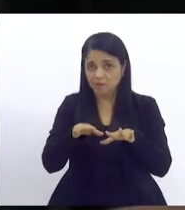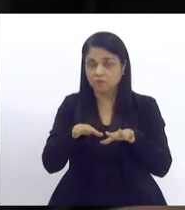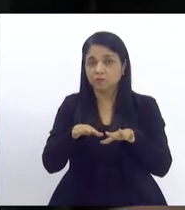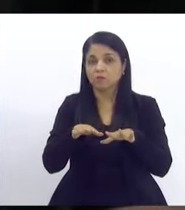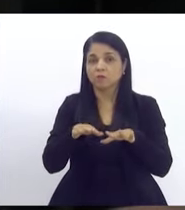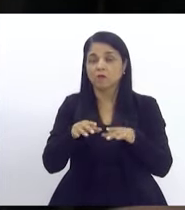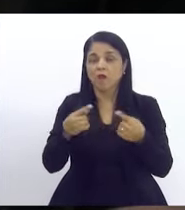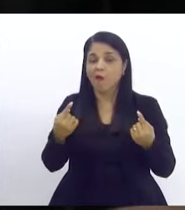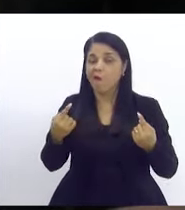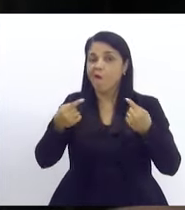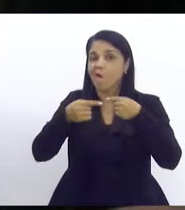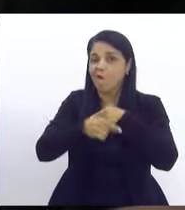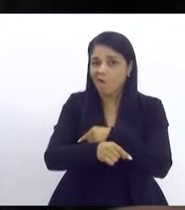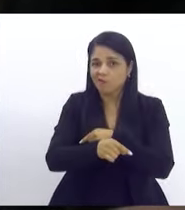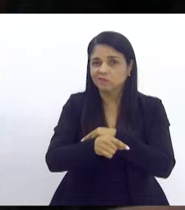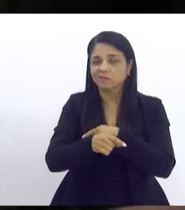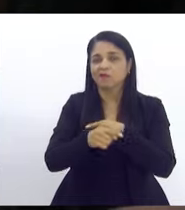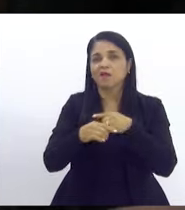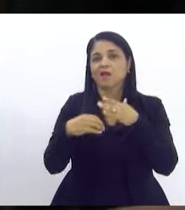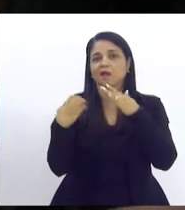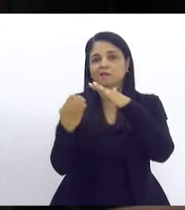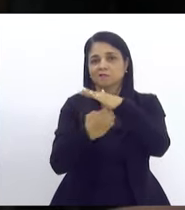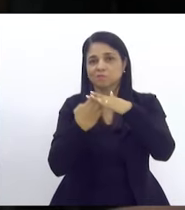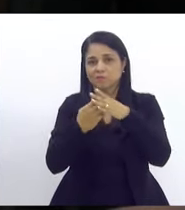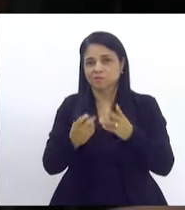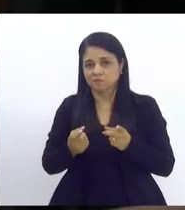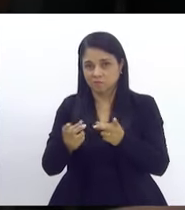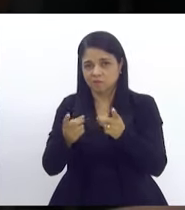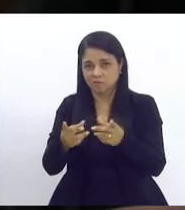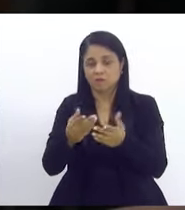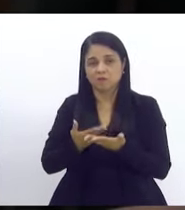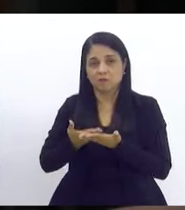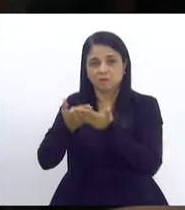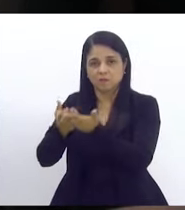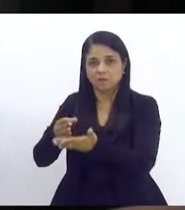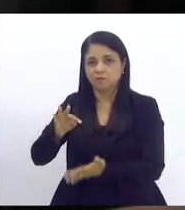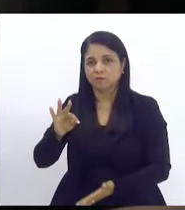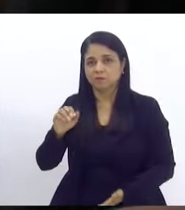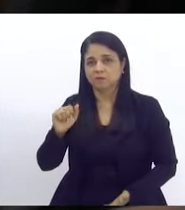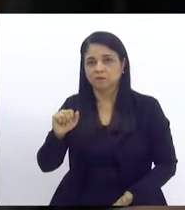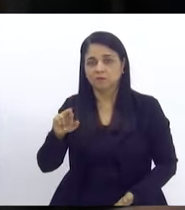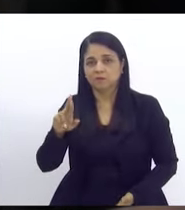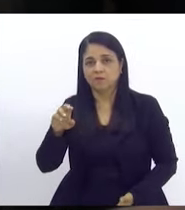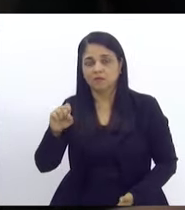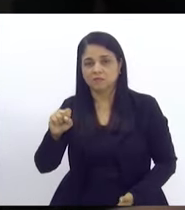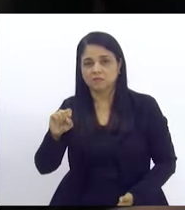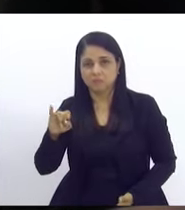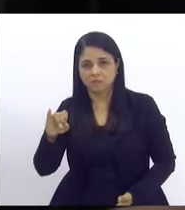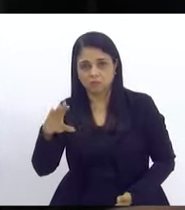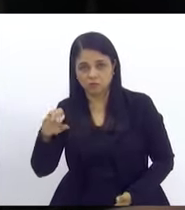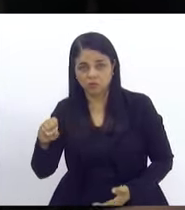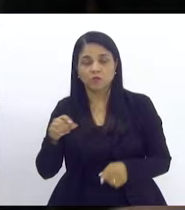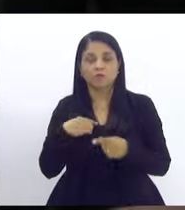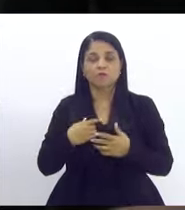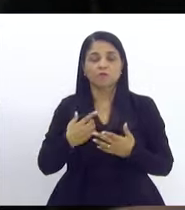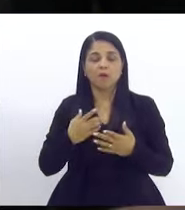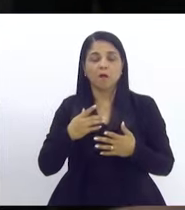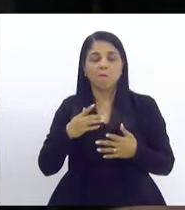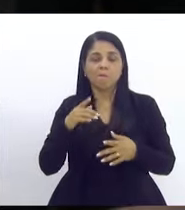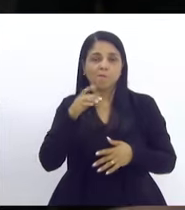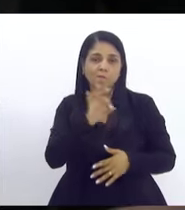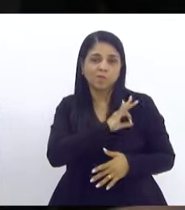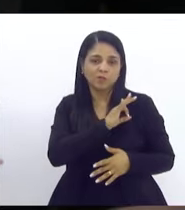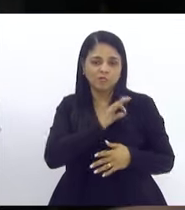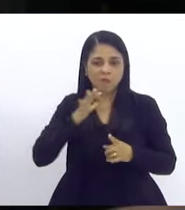posição contrária às privatizações encaminhadas pelo senhor Tarcísio, e foram violentamente reprimidos pela Polícia Militar. E é por isso que